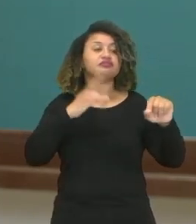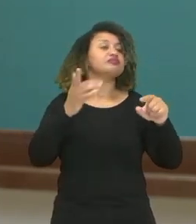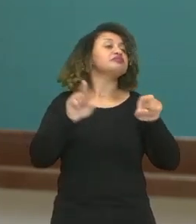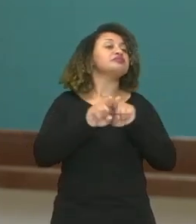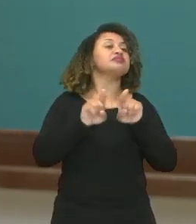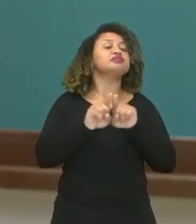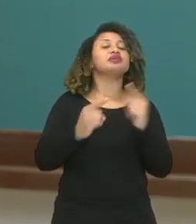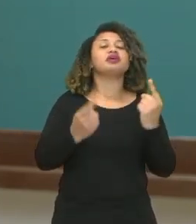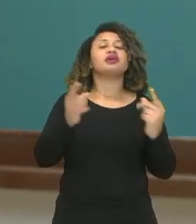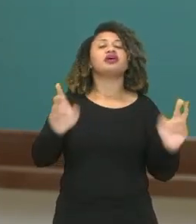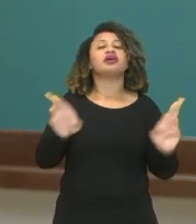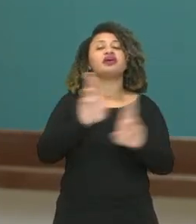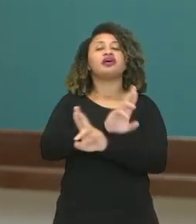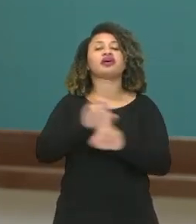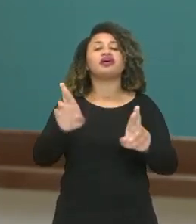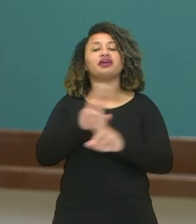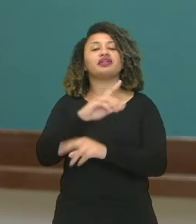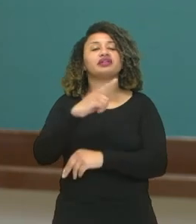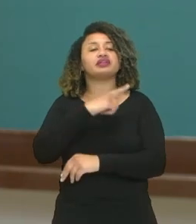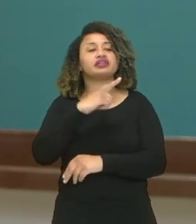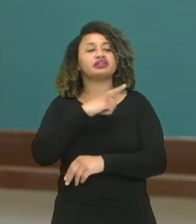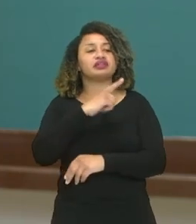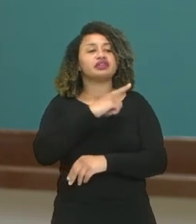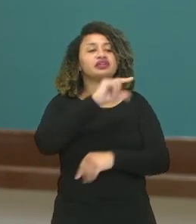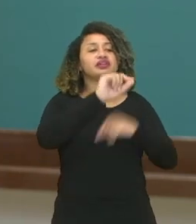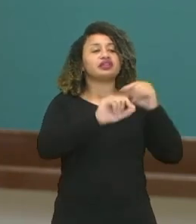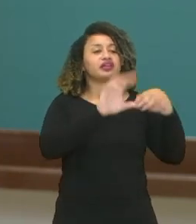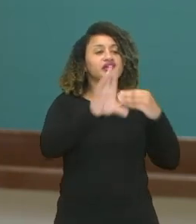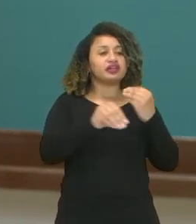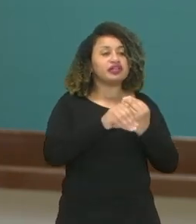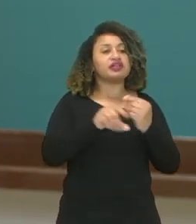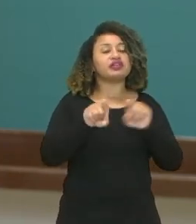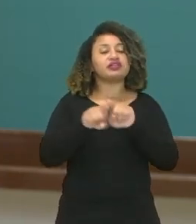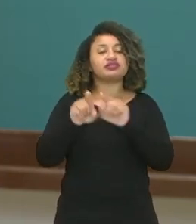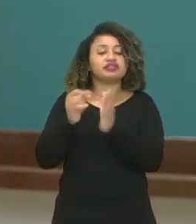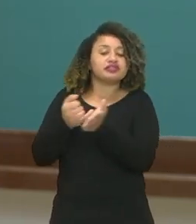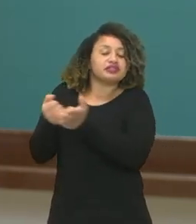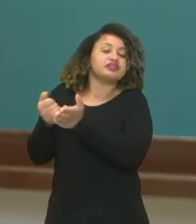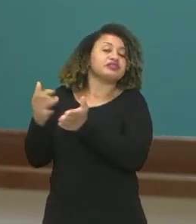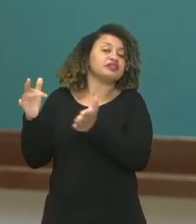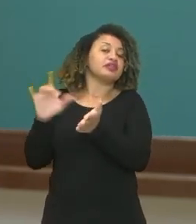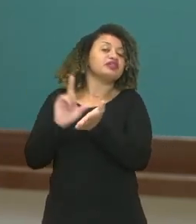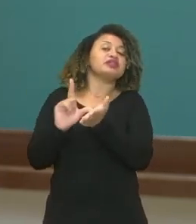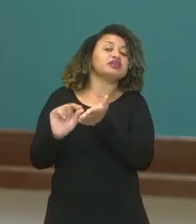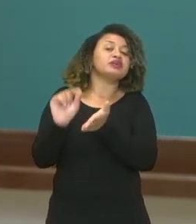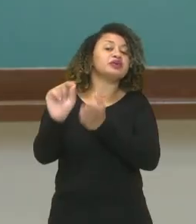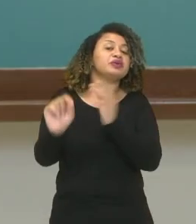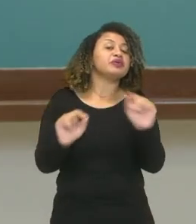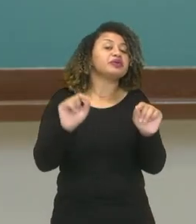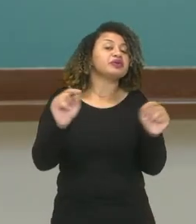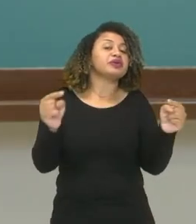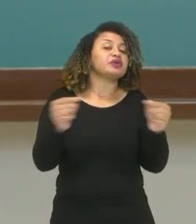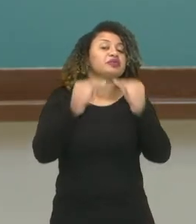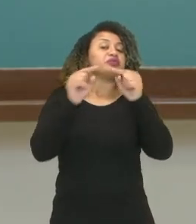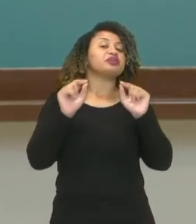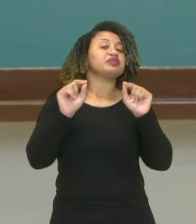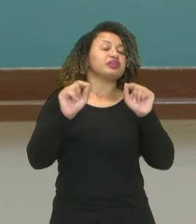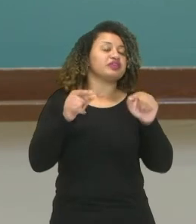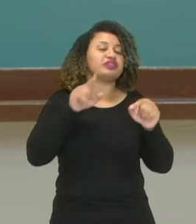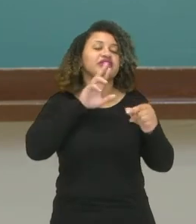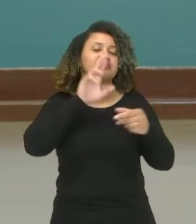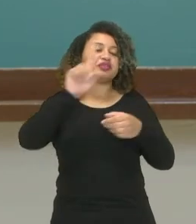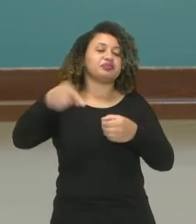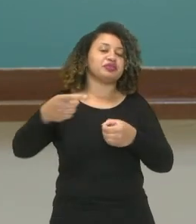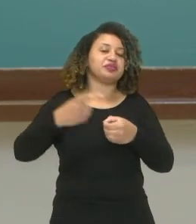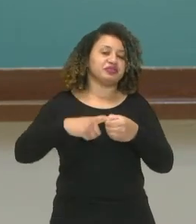é a relação semântica entre a conclusão e a introdução do artigo. Faz aí, eu volto a